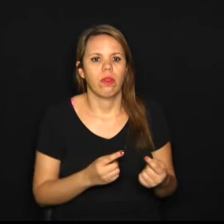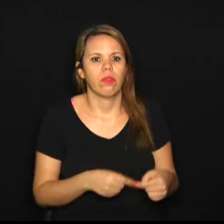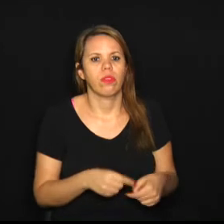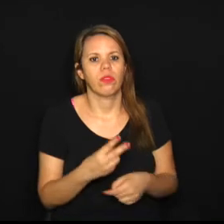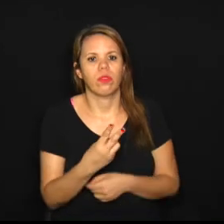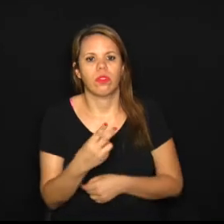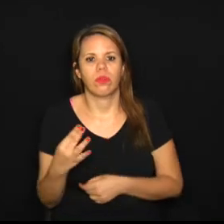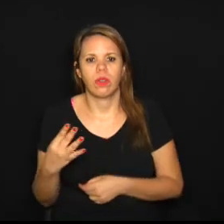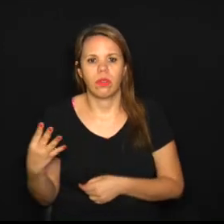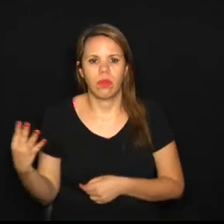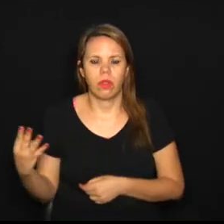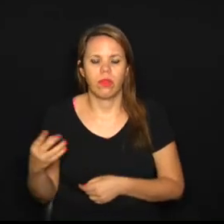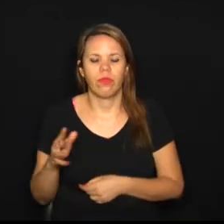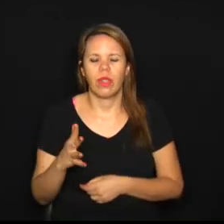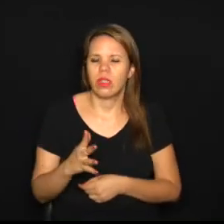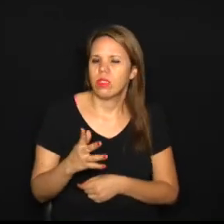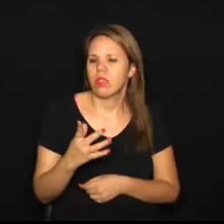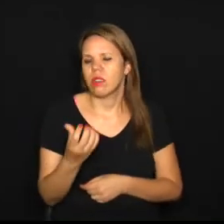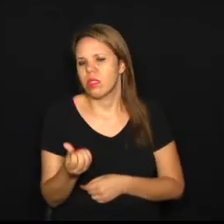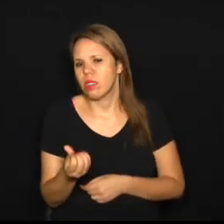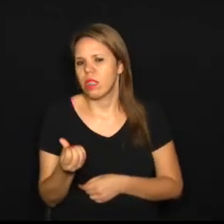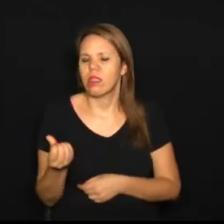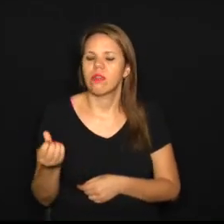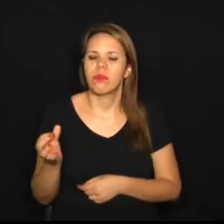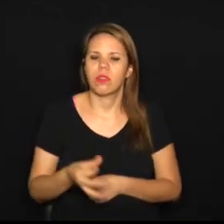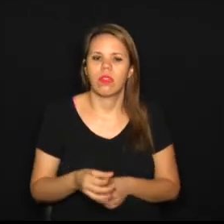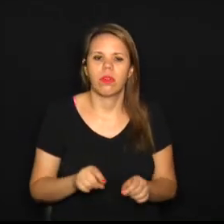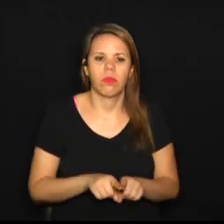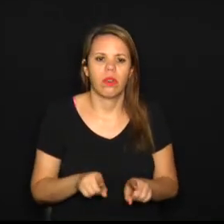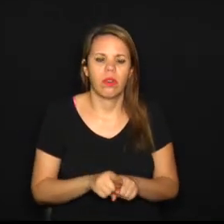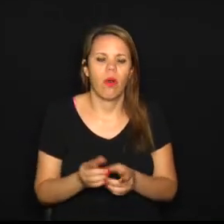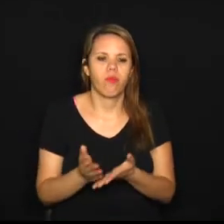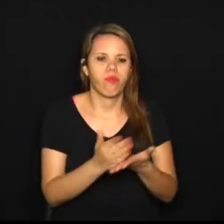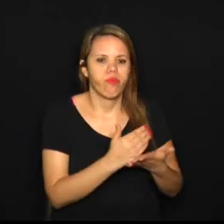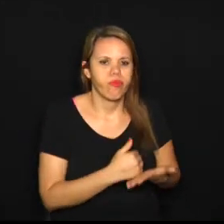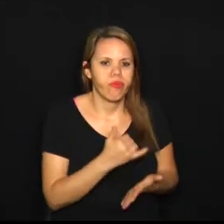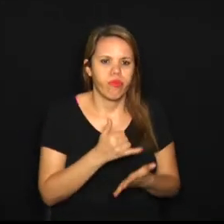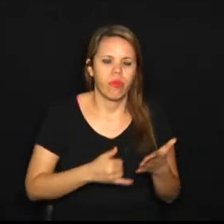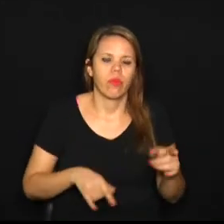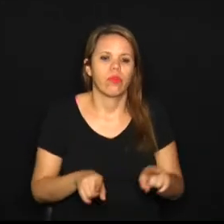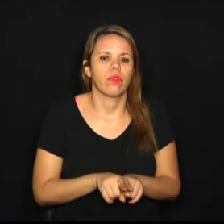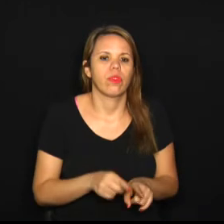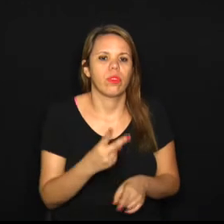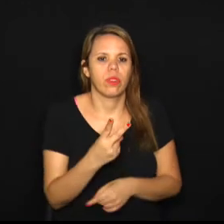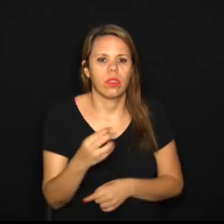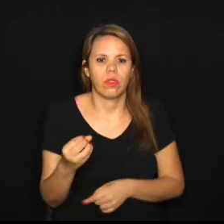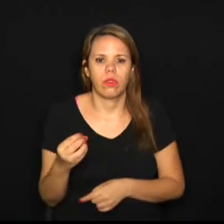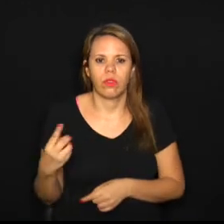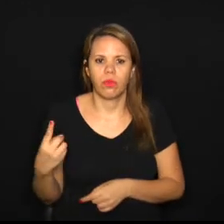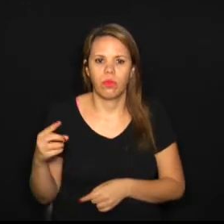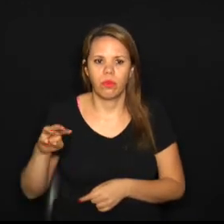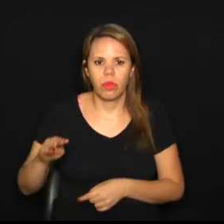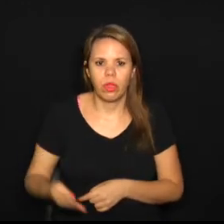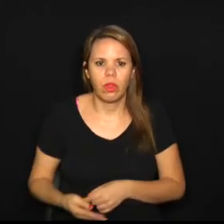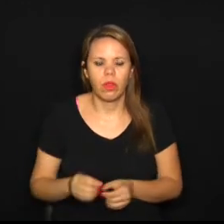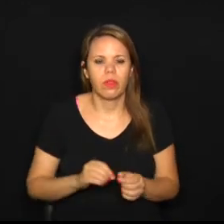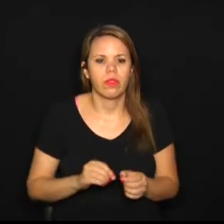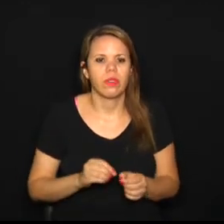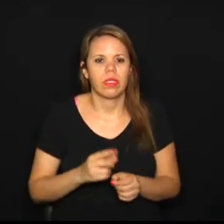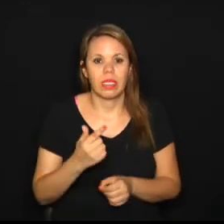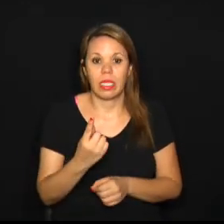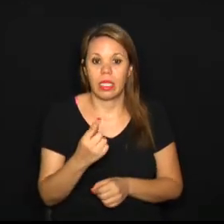2.244.000.000, variou 116%. As taxas foram arrecadadas 201.900.000, 71% do